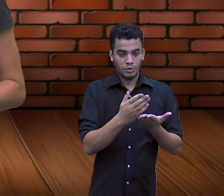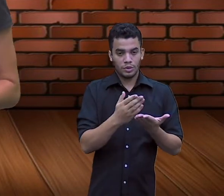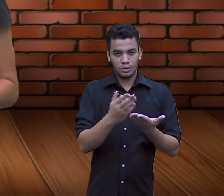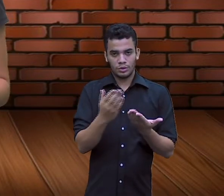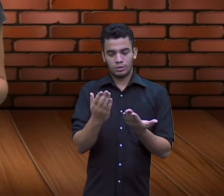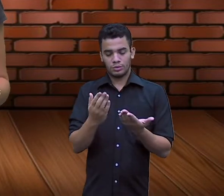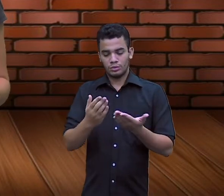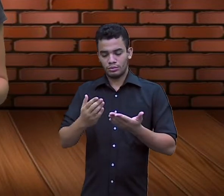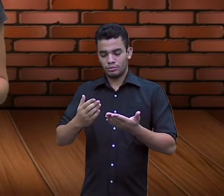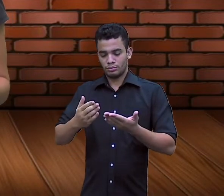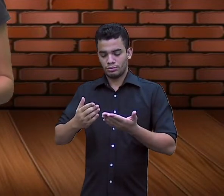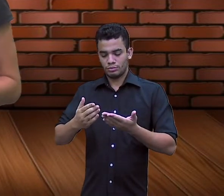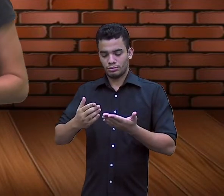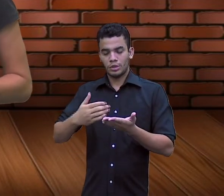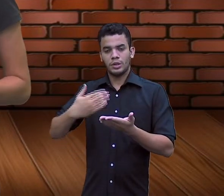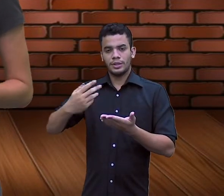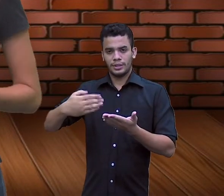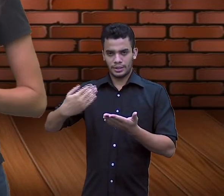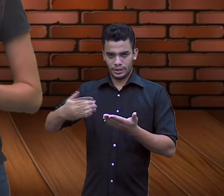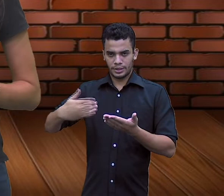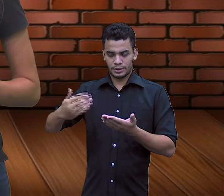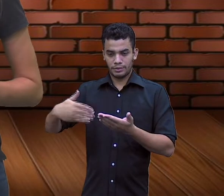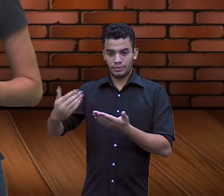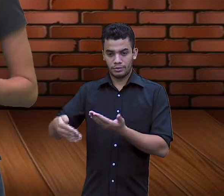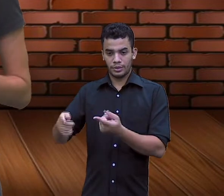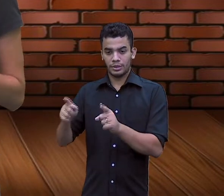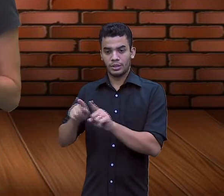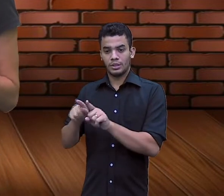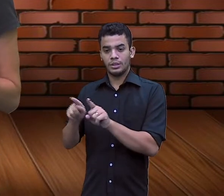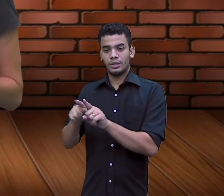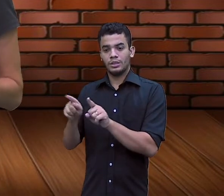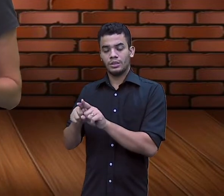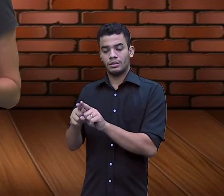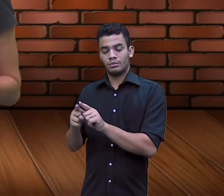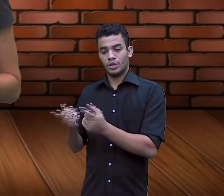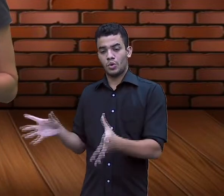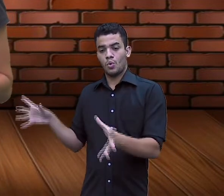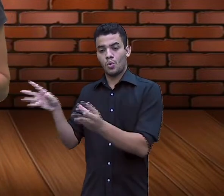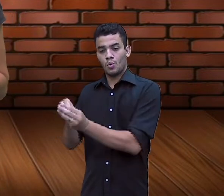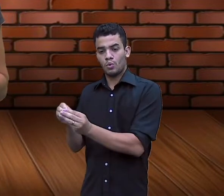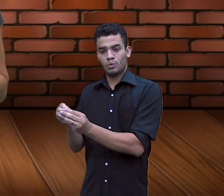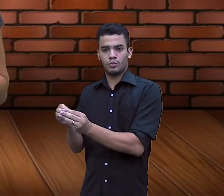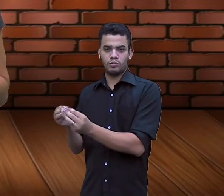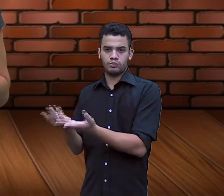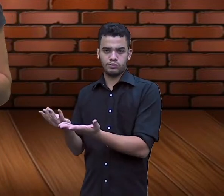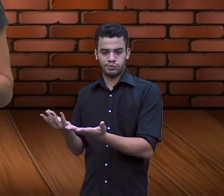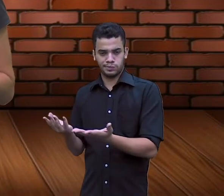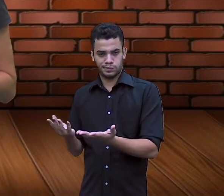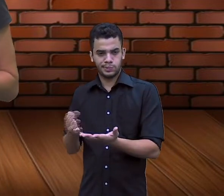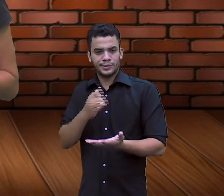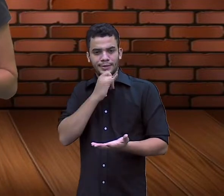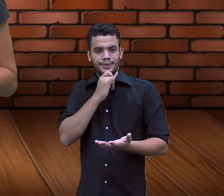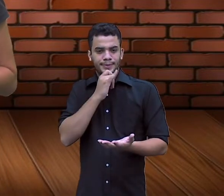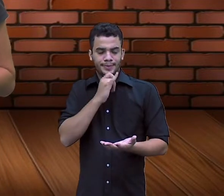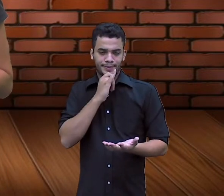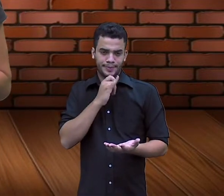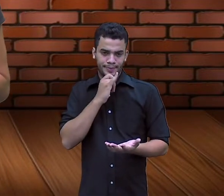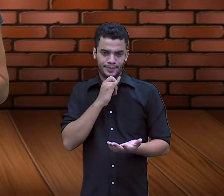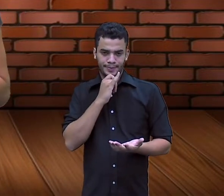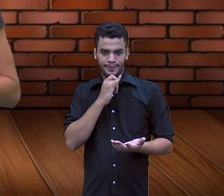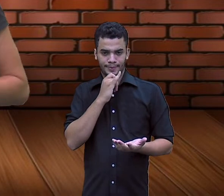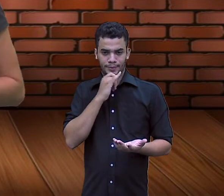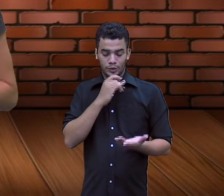fim. Ou seja, no início, apresentamos as personagens e